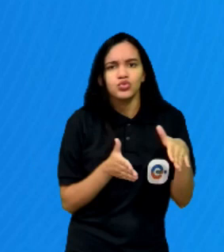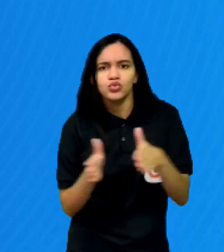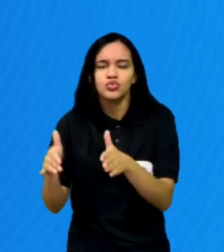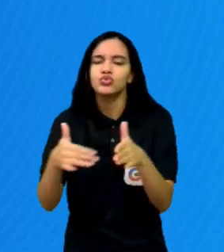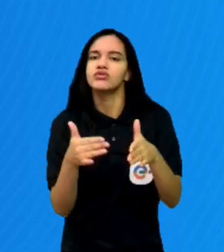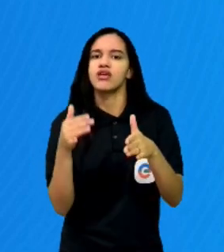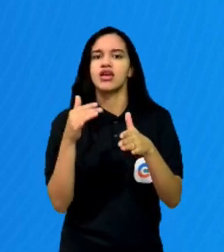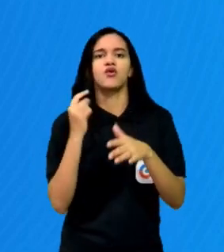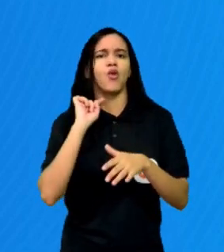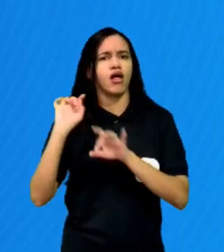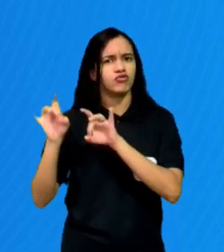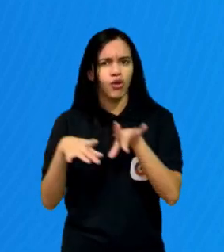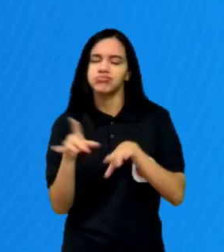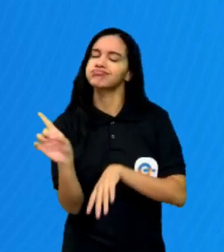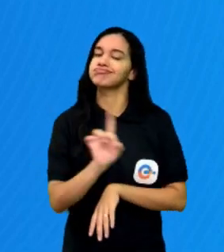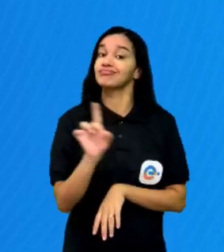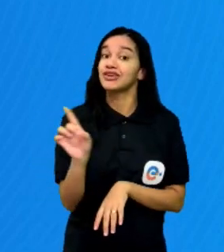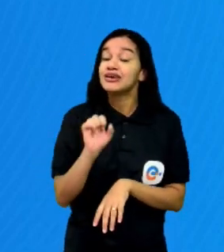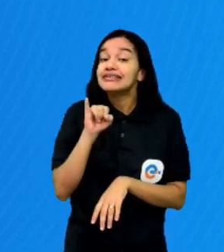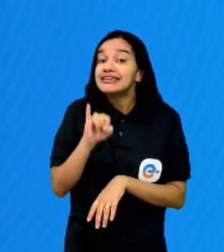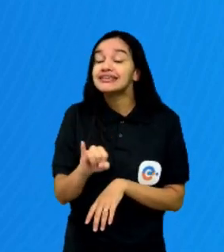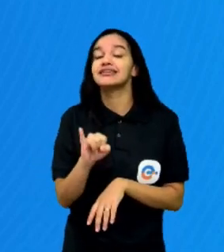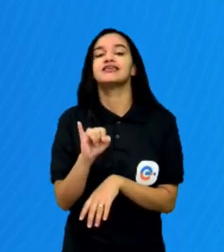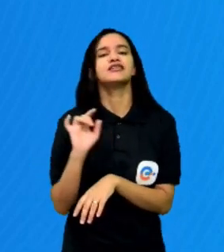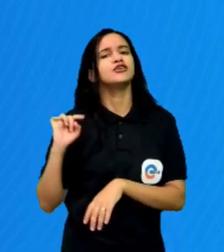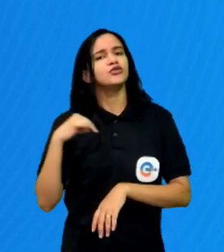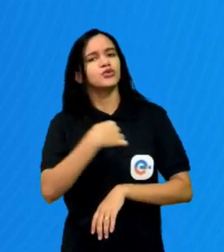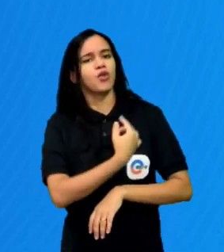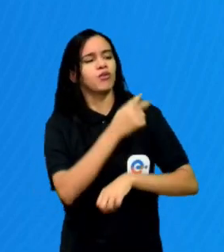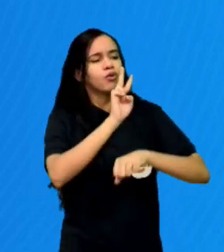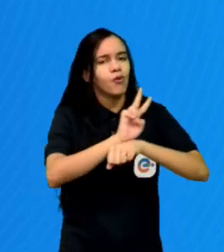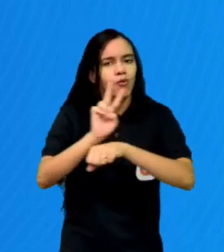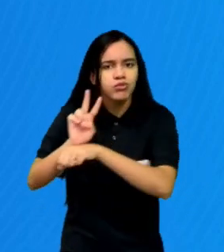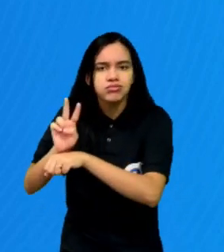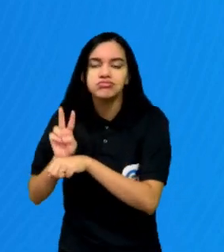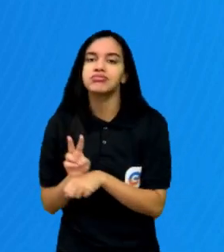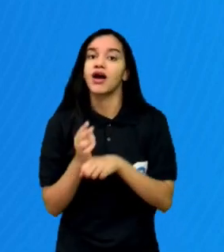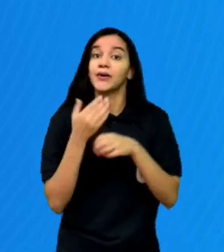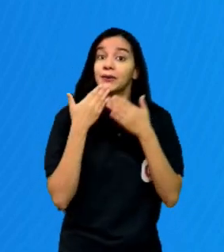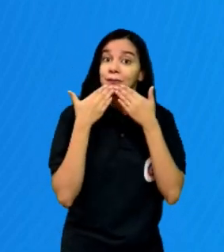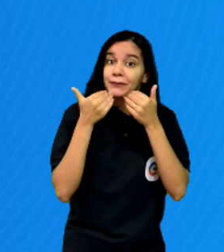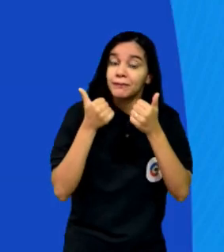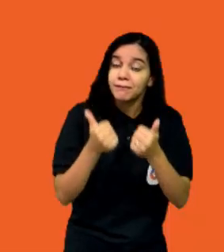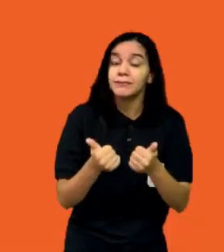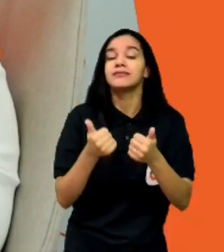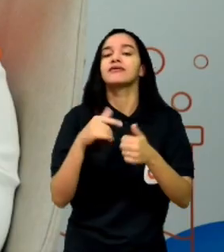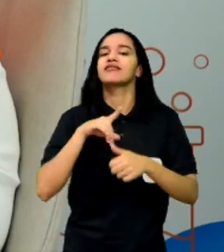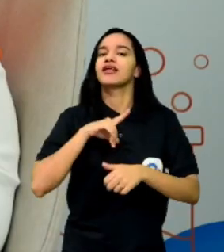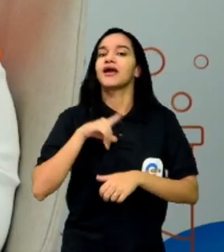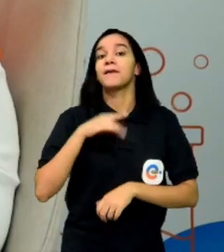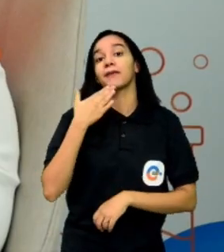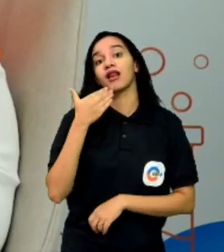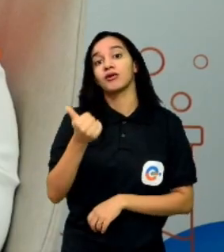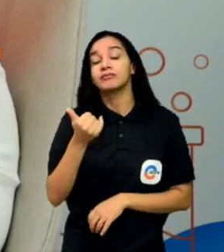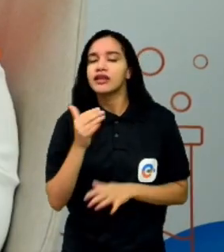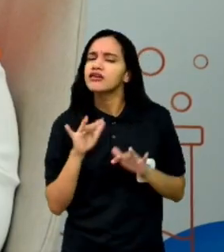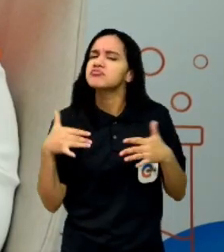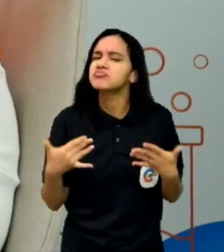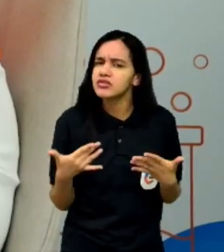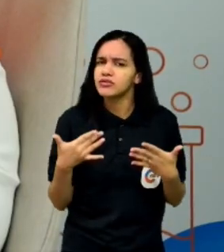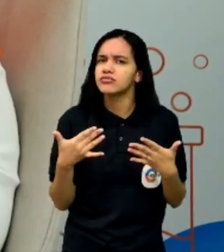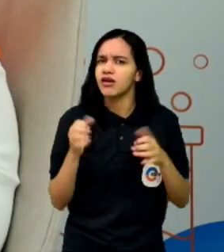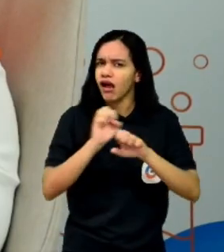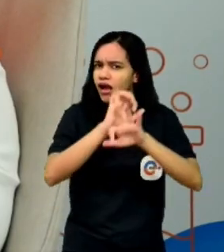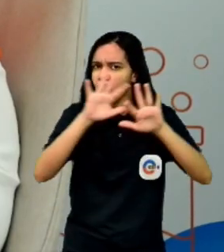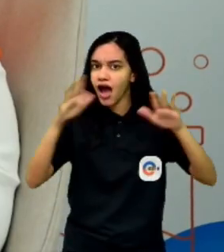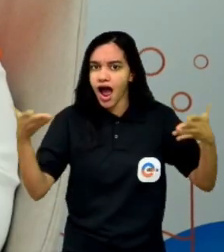das plantas. Se todos nós cuidarmos bem, teremos um meio ambiente melhor. E aí, Sinara? Ficou mais